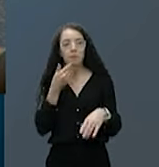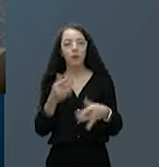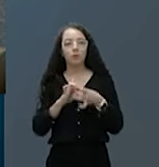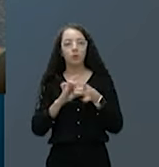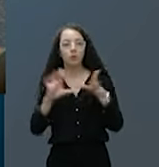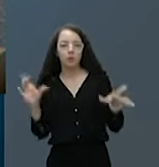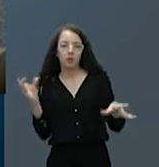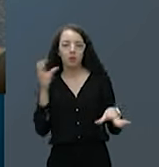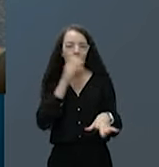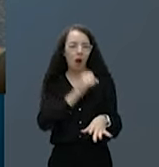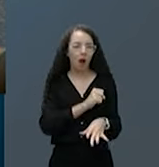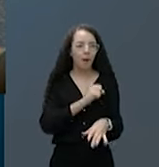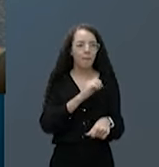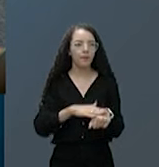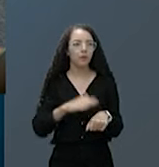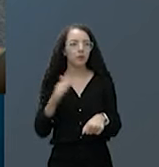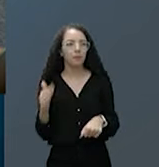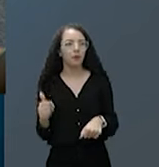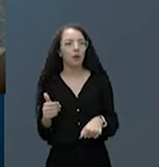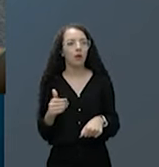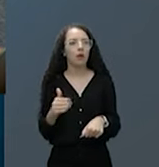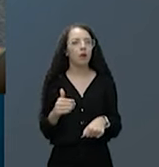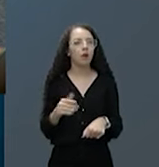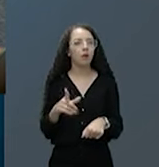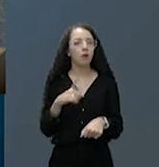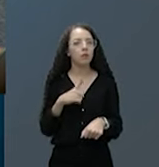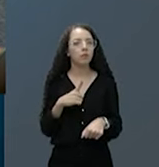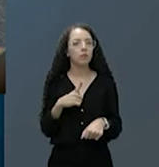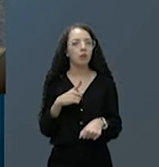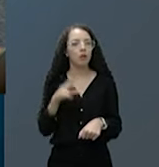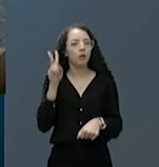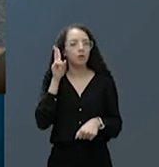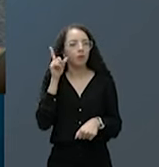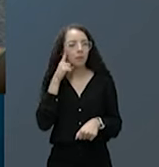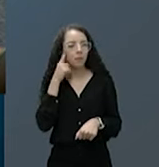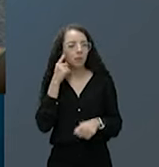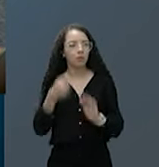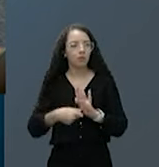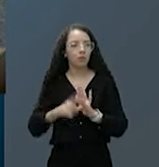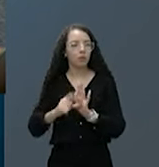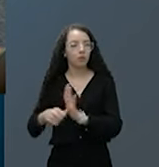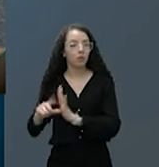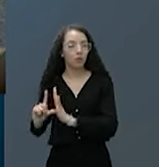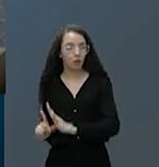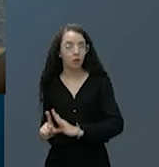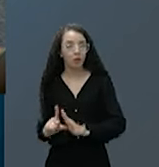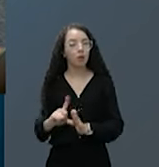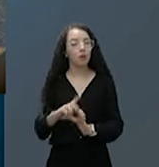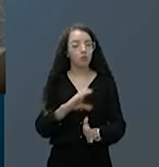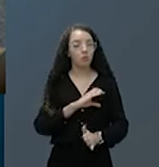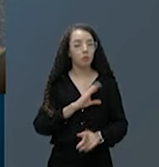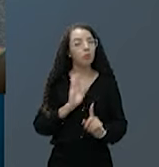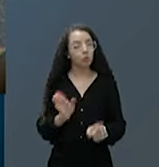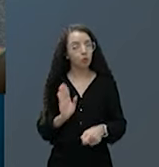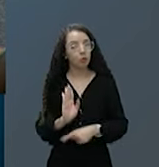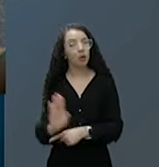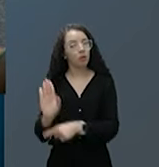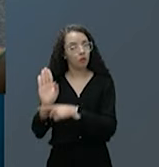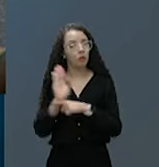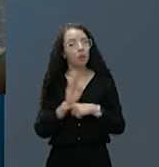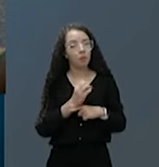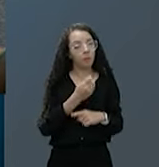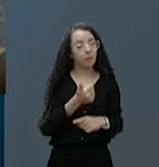breve, até tendo em vista os antecedentes, excelentes oradores que já trouxeram muito bem contribuição, vários pontos que vou aqui